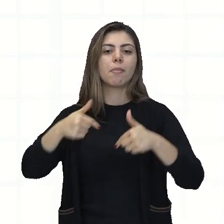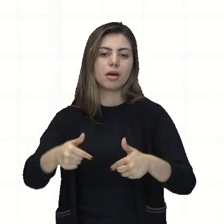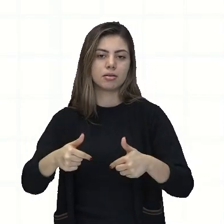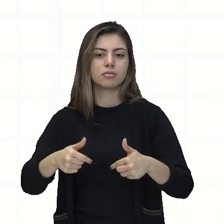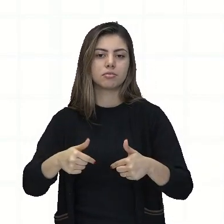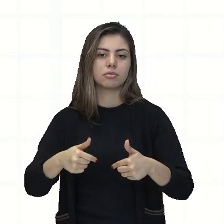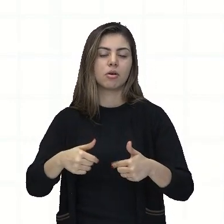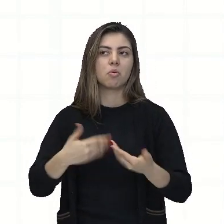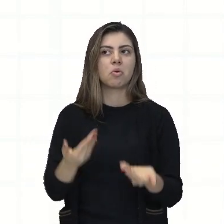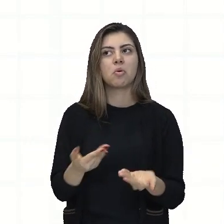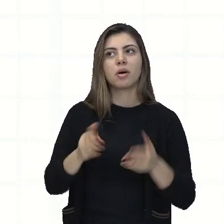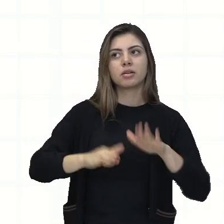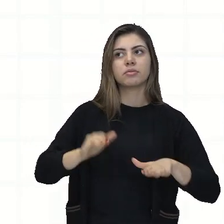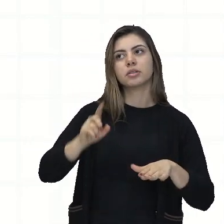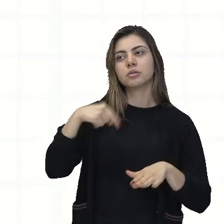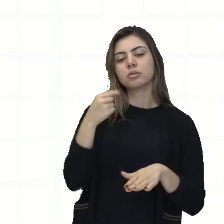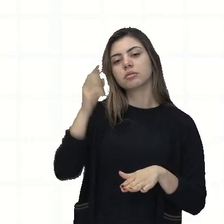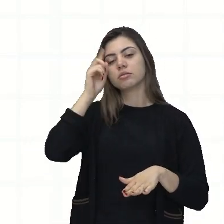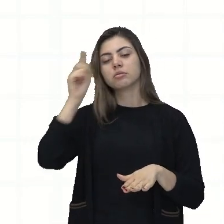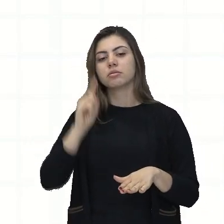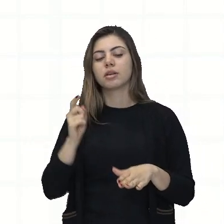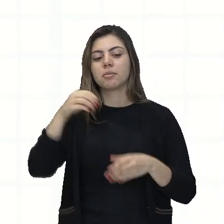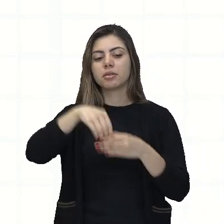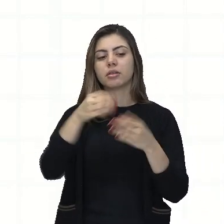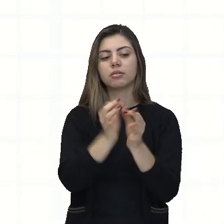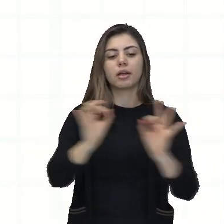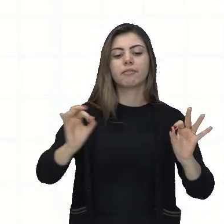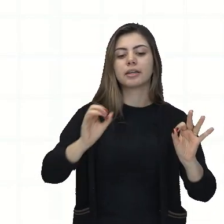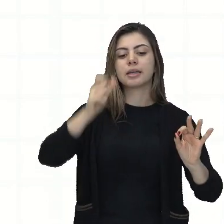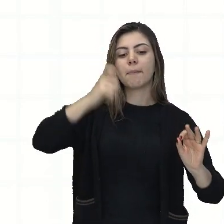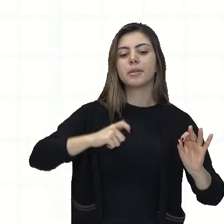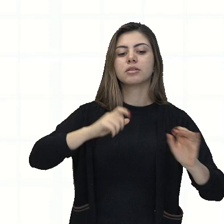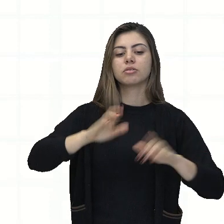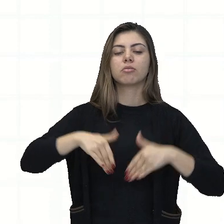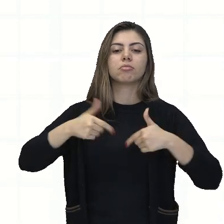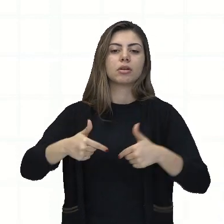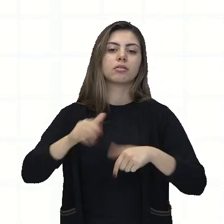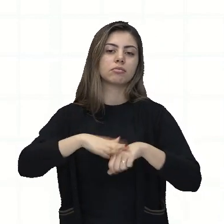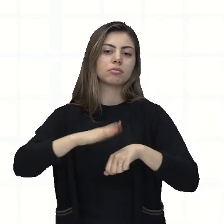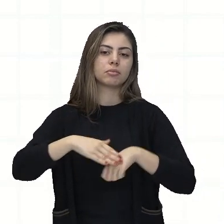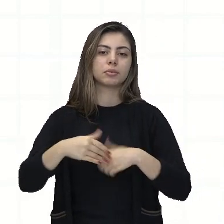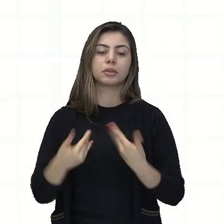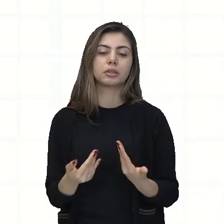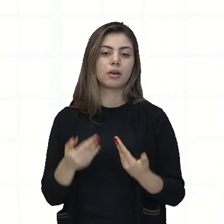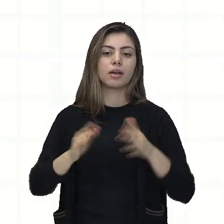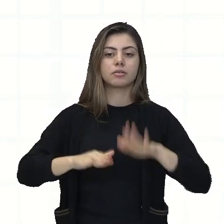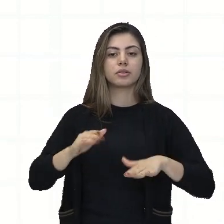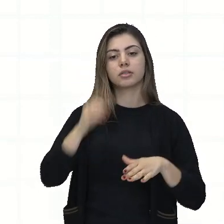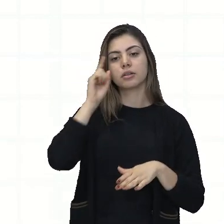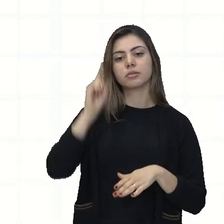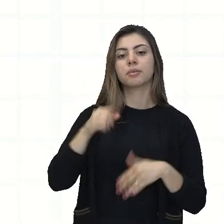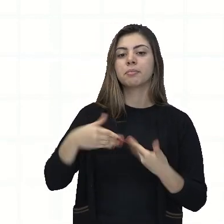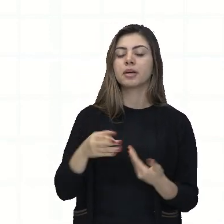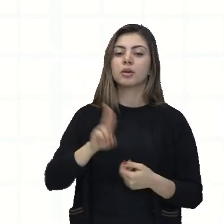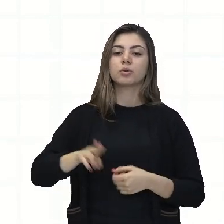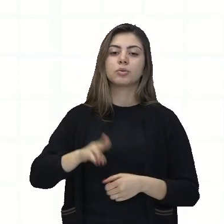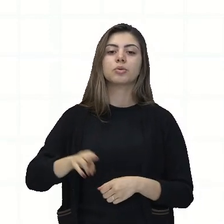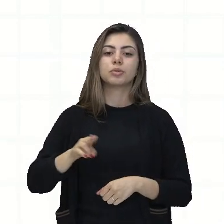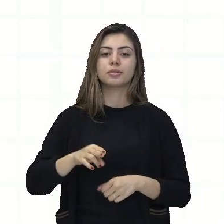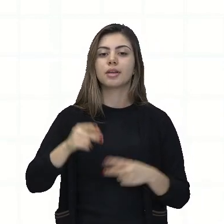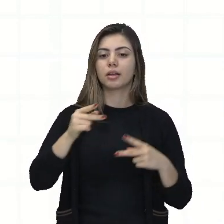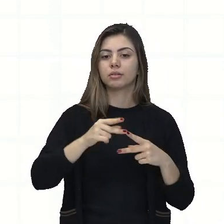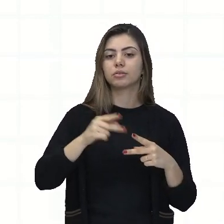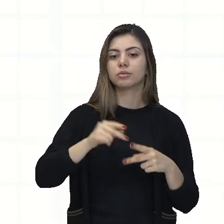é desconhecido, irrelevante ou já conhecido. Então, na voz passiva, o verbo é conjugado com o auxílio, geralmente, do verbo ser ou